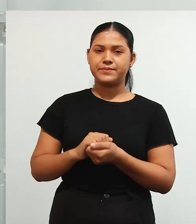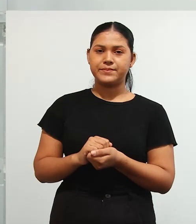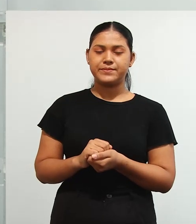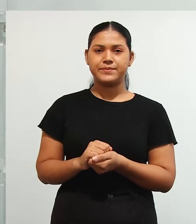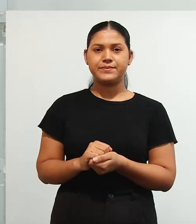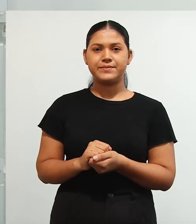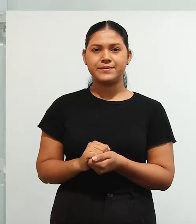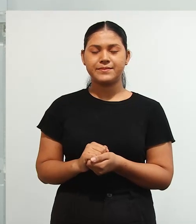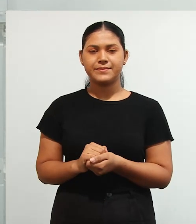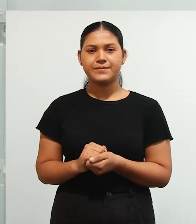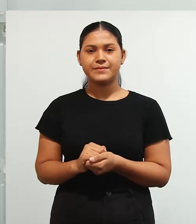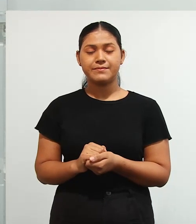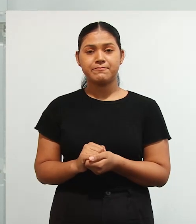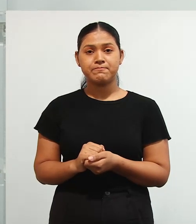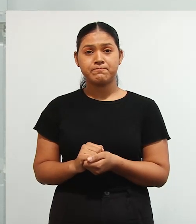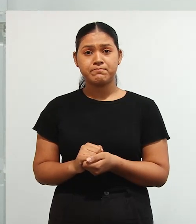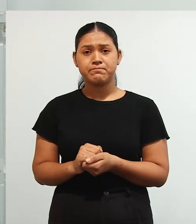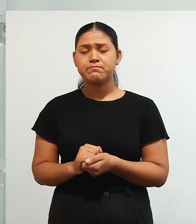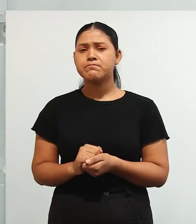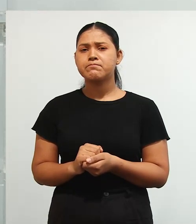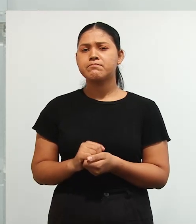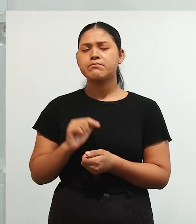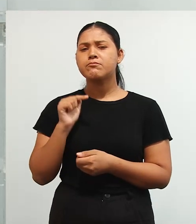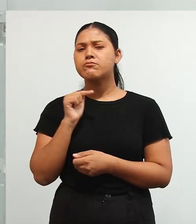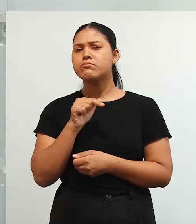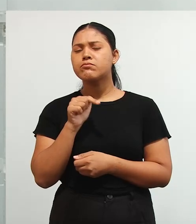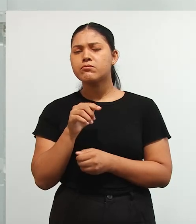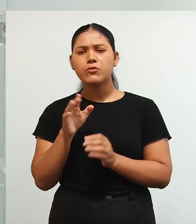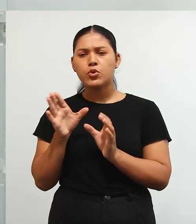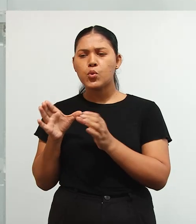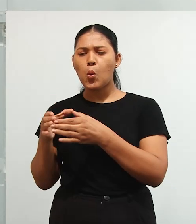bom? E esses NEABs têm